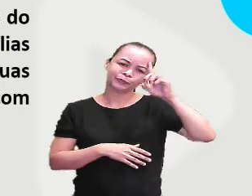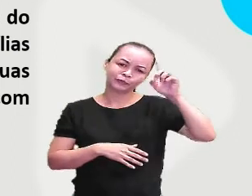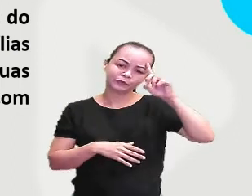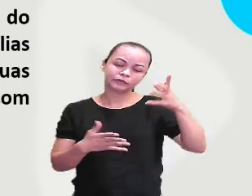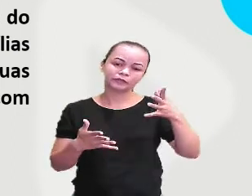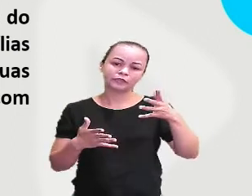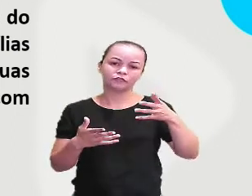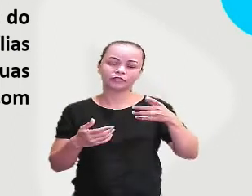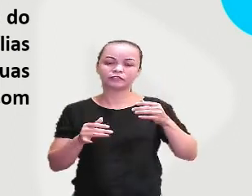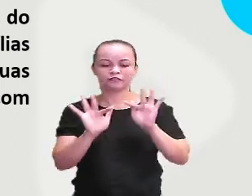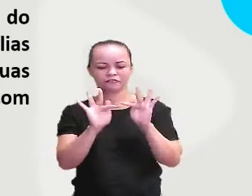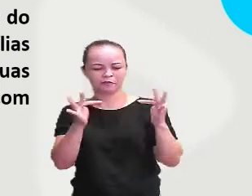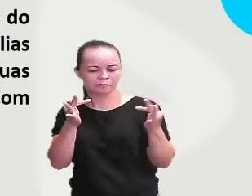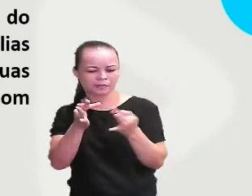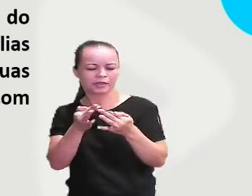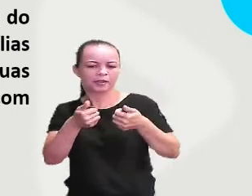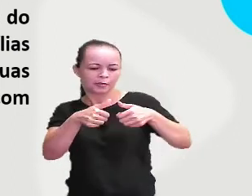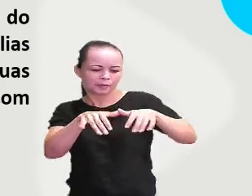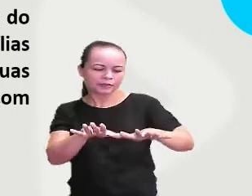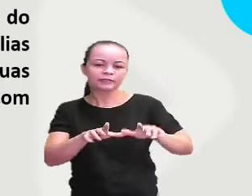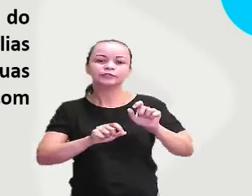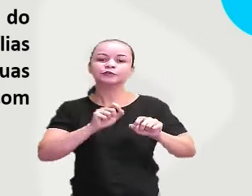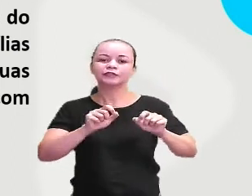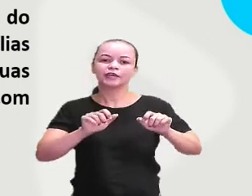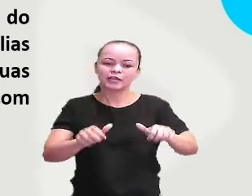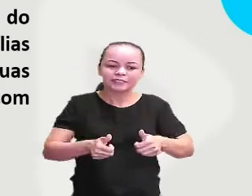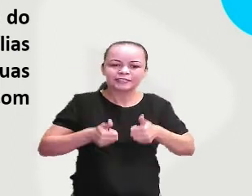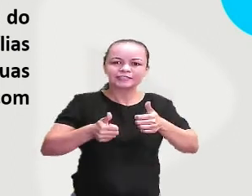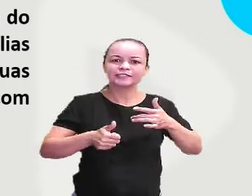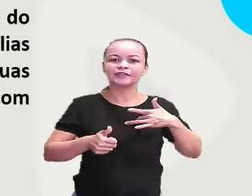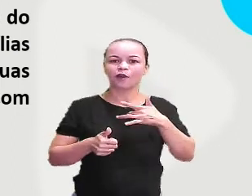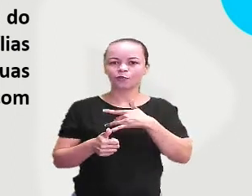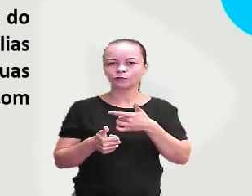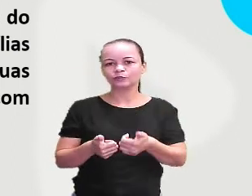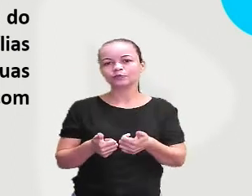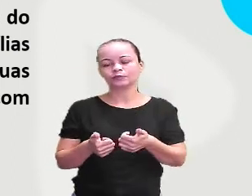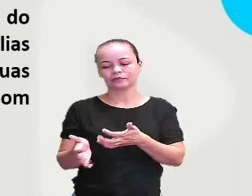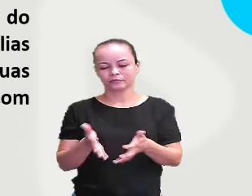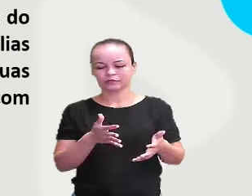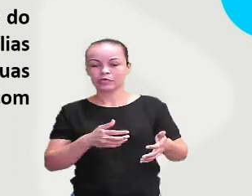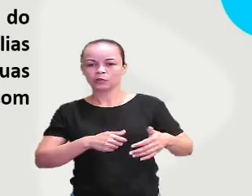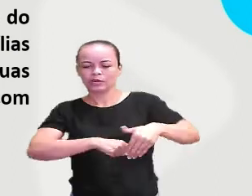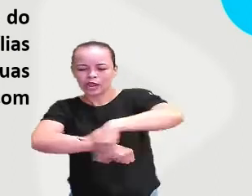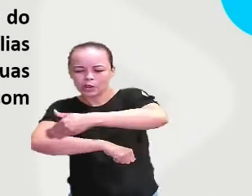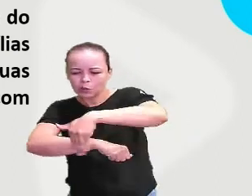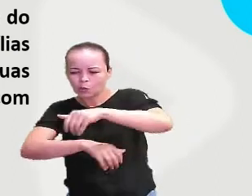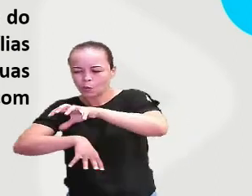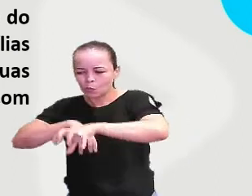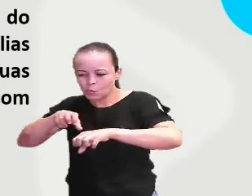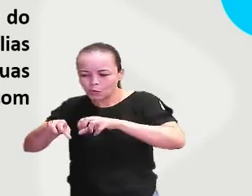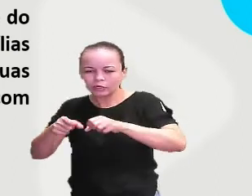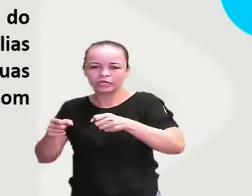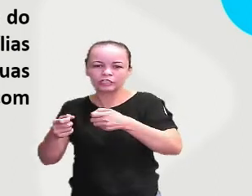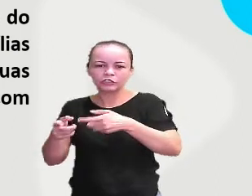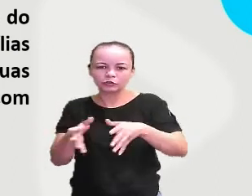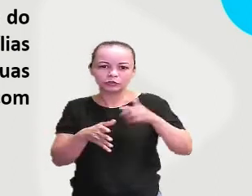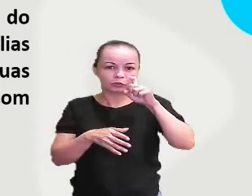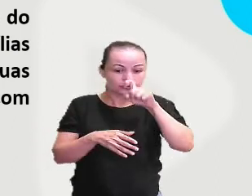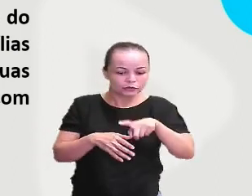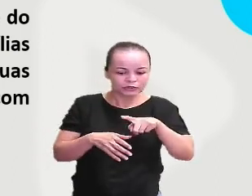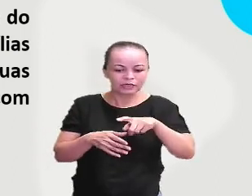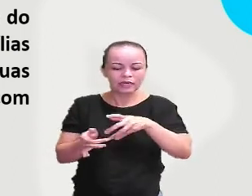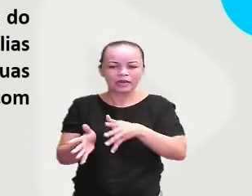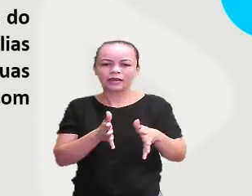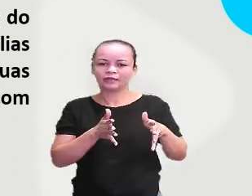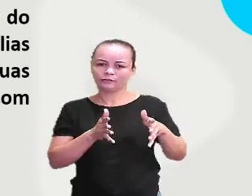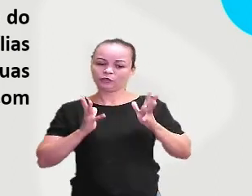com que as famílias permaneçam mais saudáveis. Recolher o lixo das ruas torna os ambientes mais agradáveis e limpos.